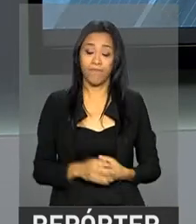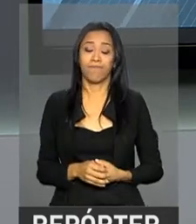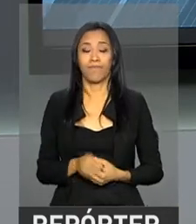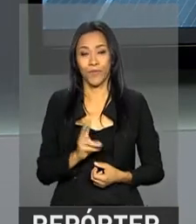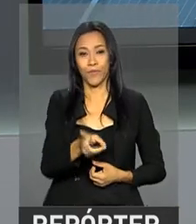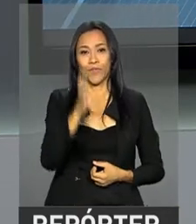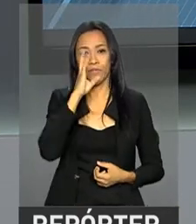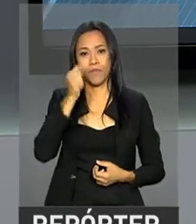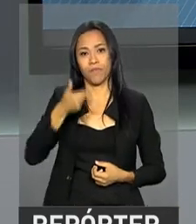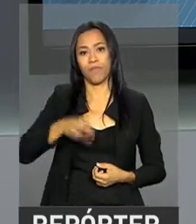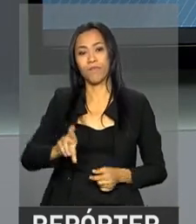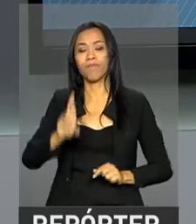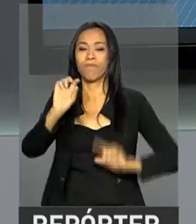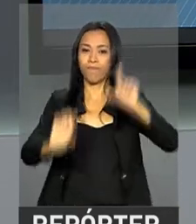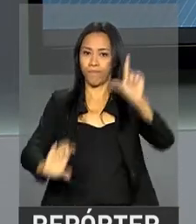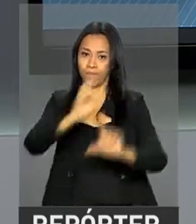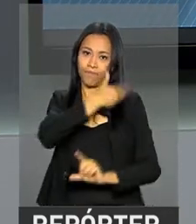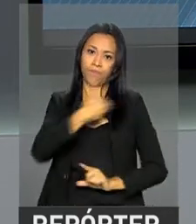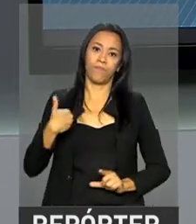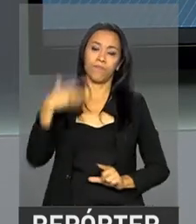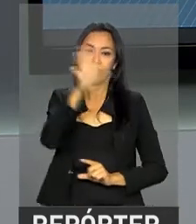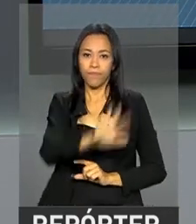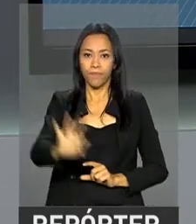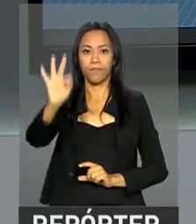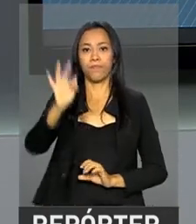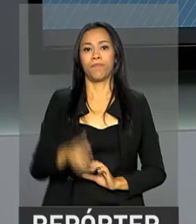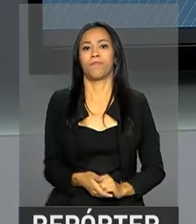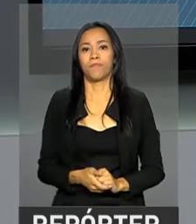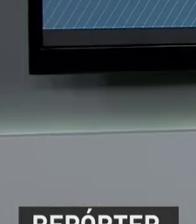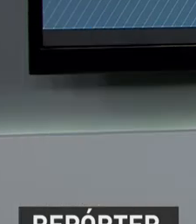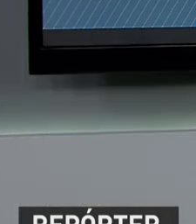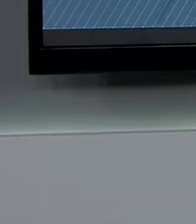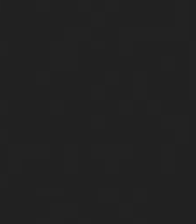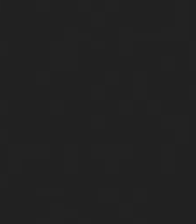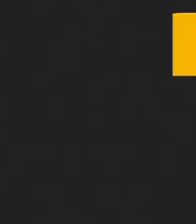e continue com a gente aqui na nbr a tv do governo federal